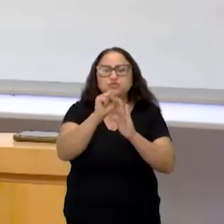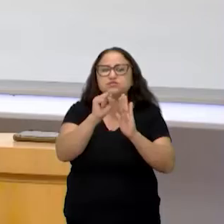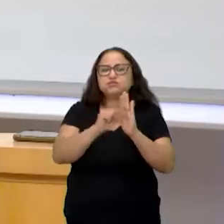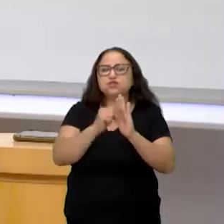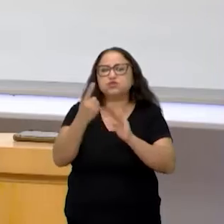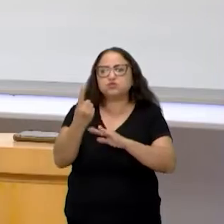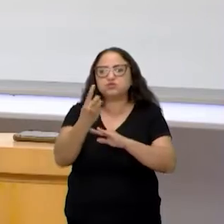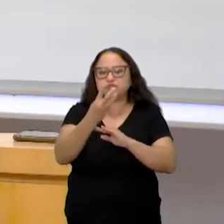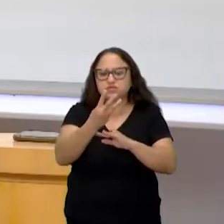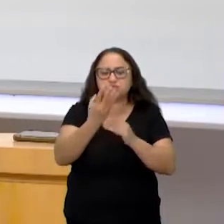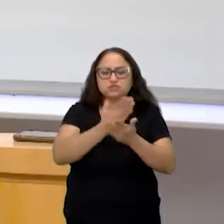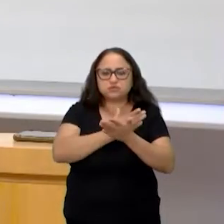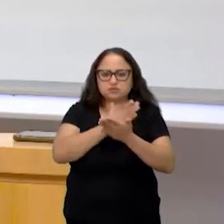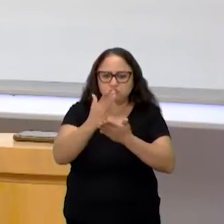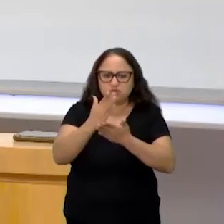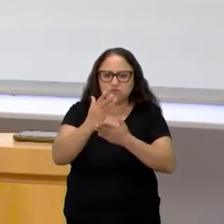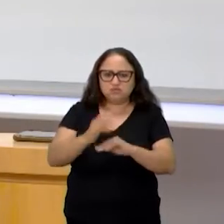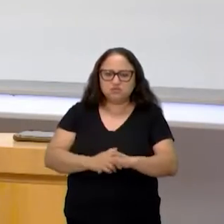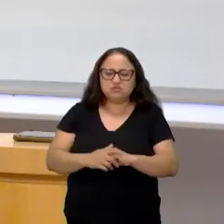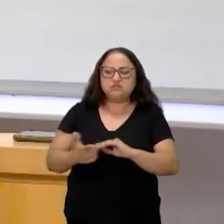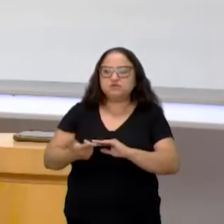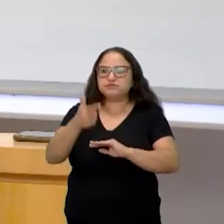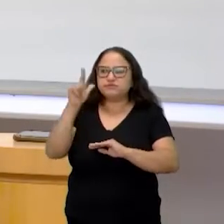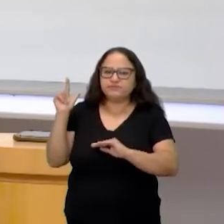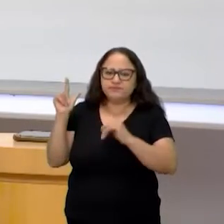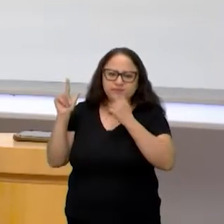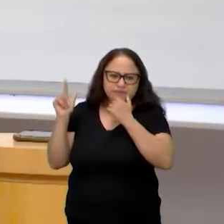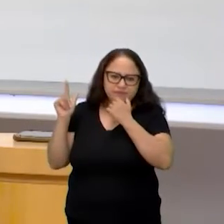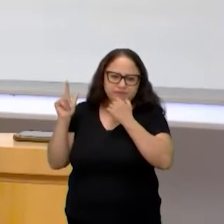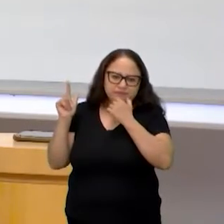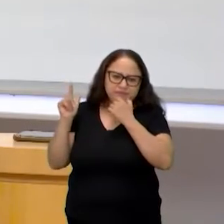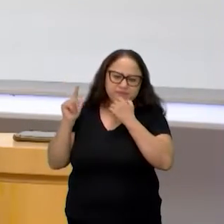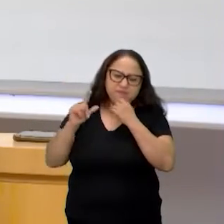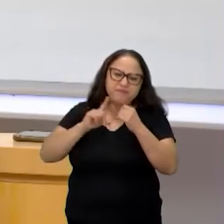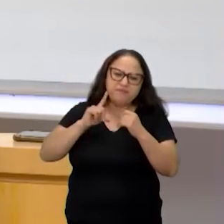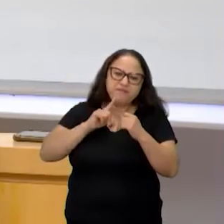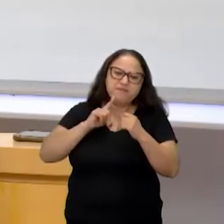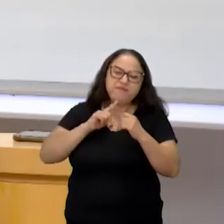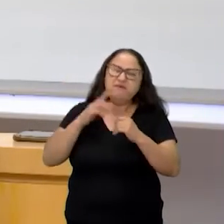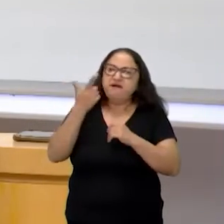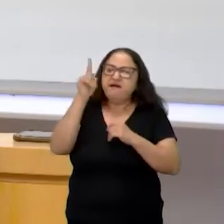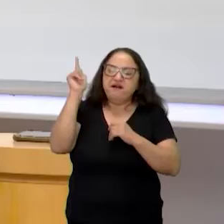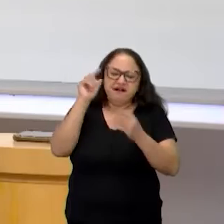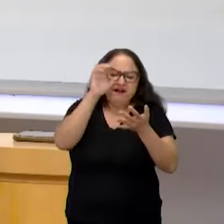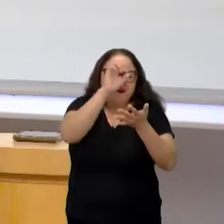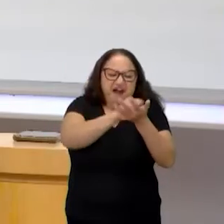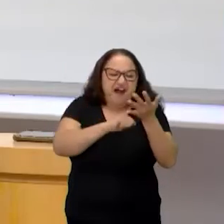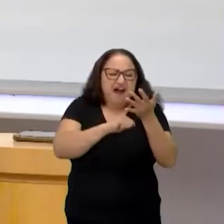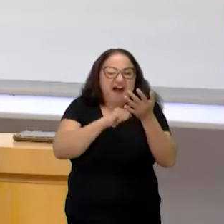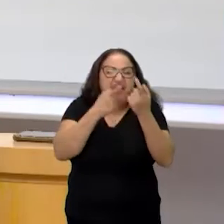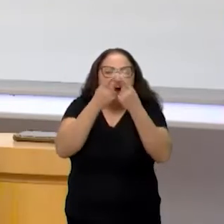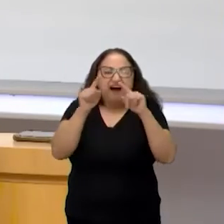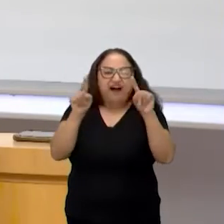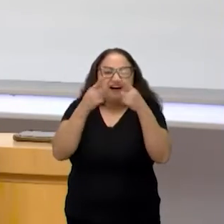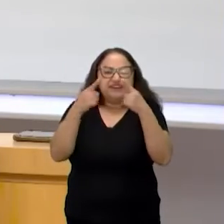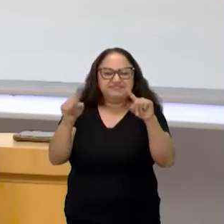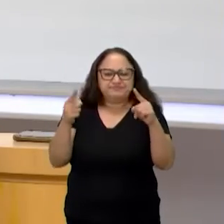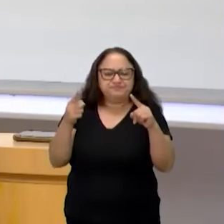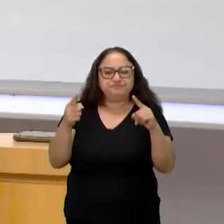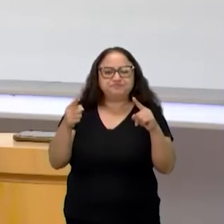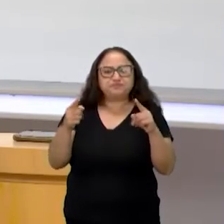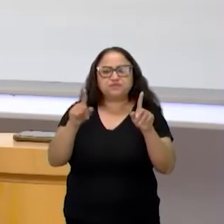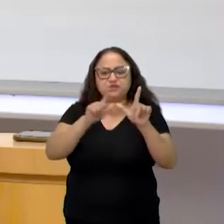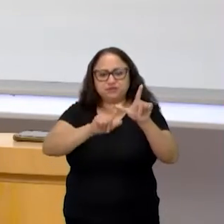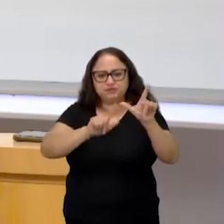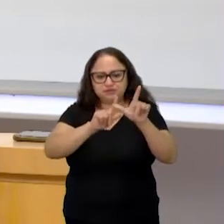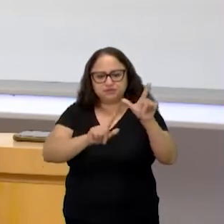que ele começa a surgir. Anteriormente, gente, existiam outras formas de registro de partitura não convencionais, né?